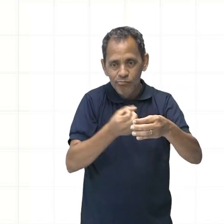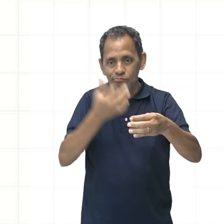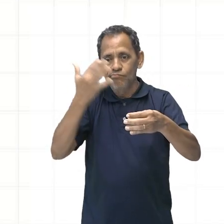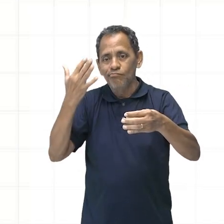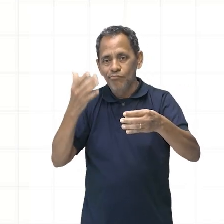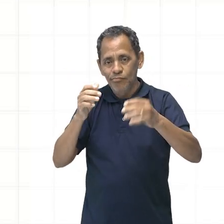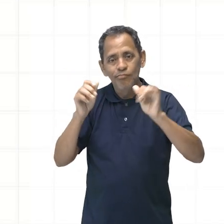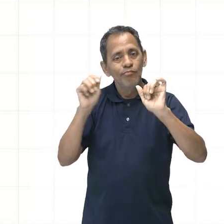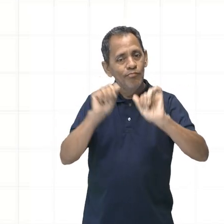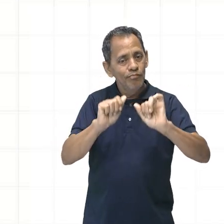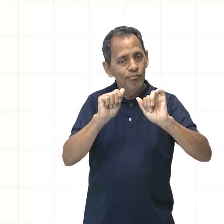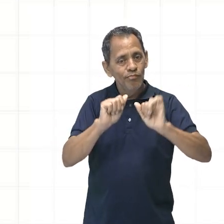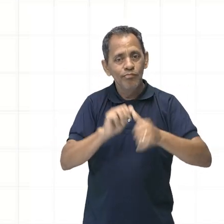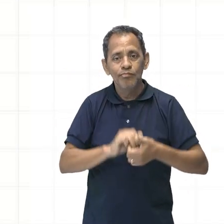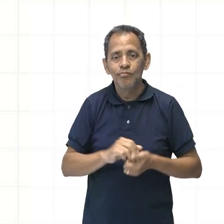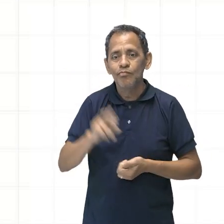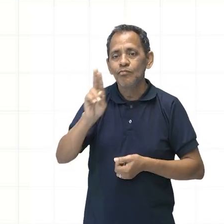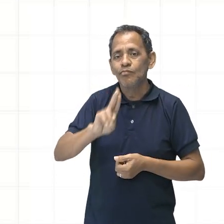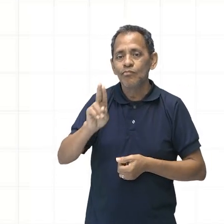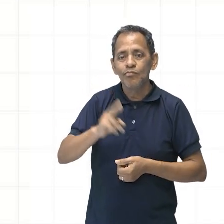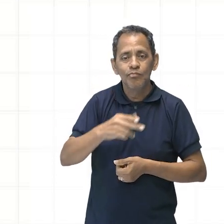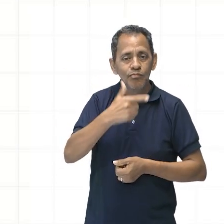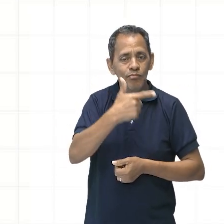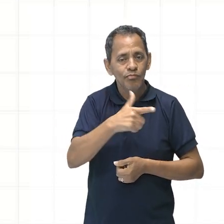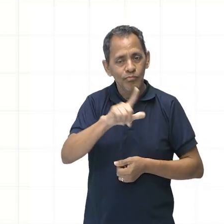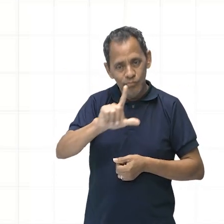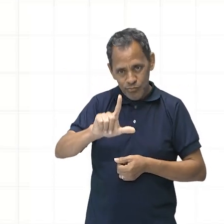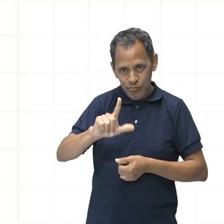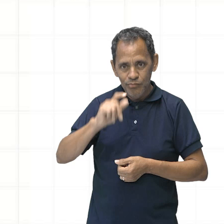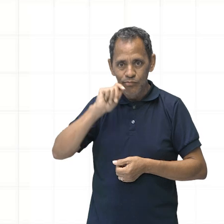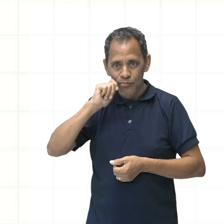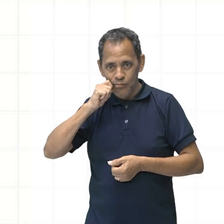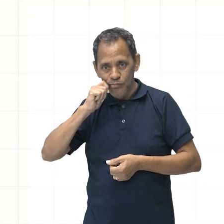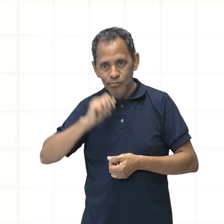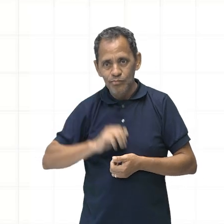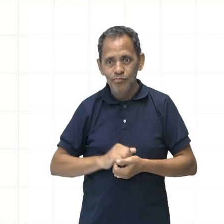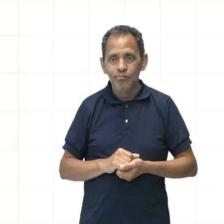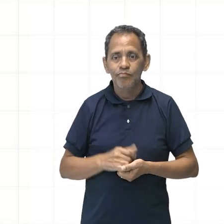servir, sendo que ela utilizou 2 litros de suco?